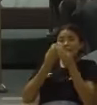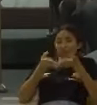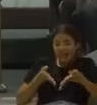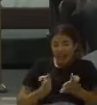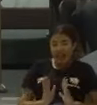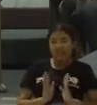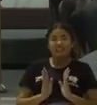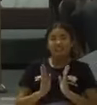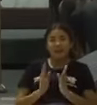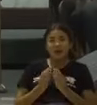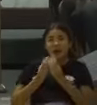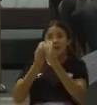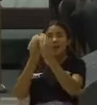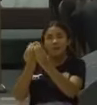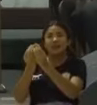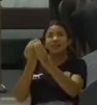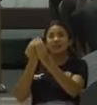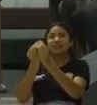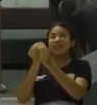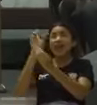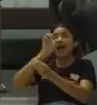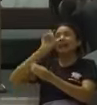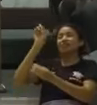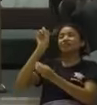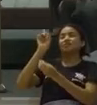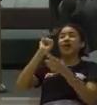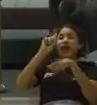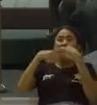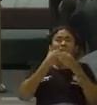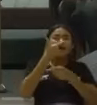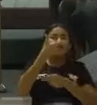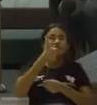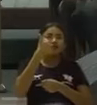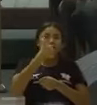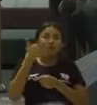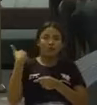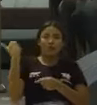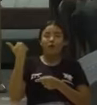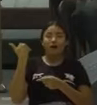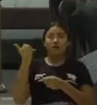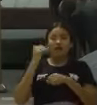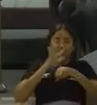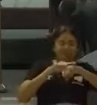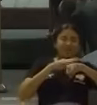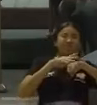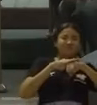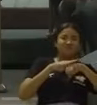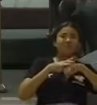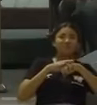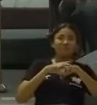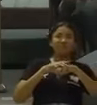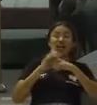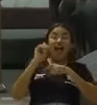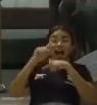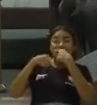Aos 21 aflorou a enfermidade. Mas aos 23 ele foi